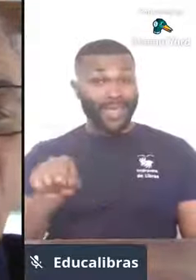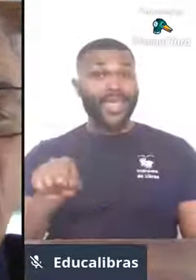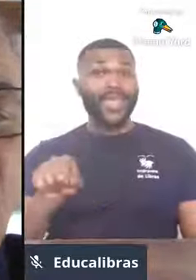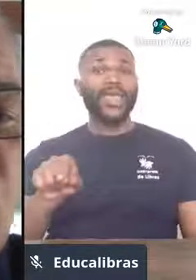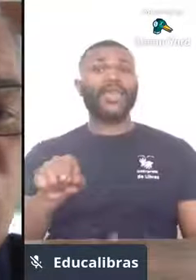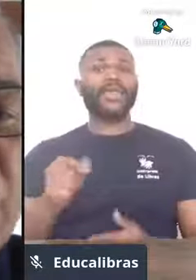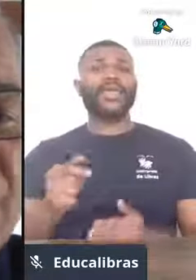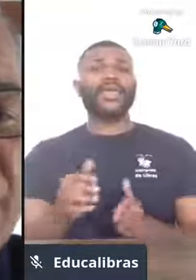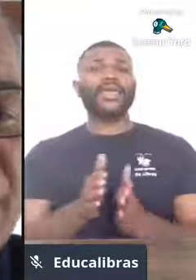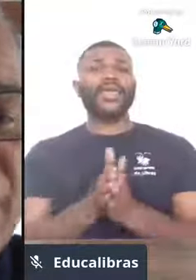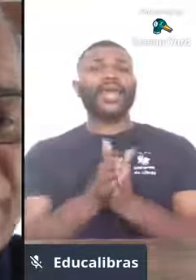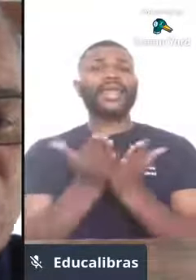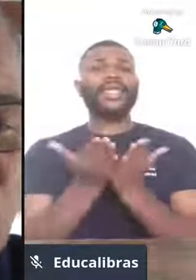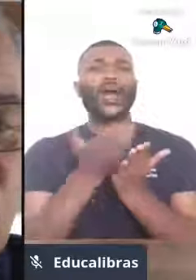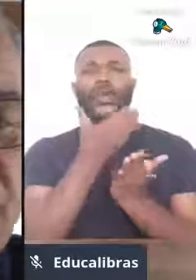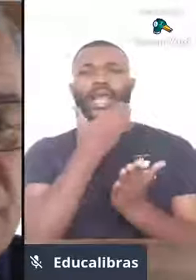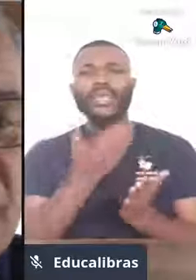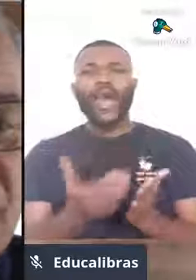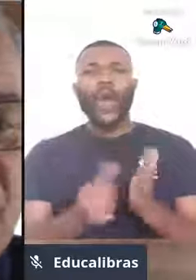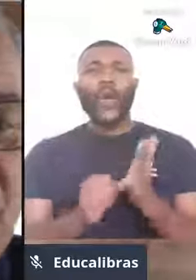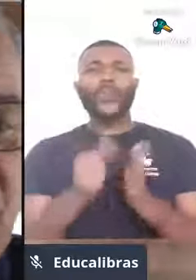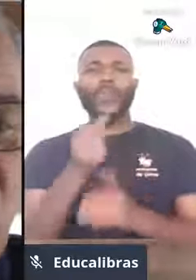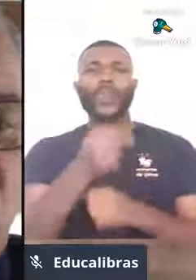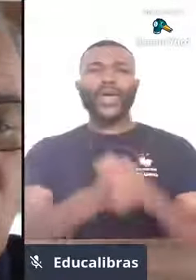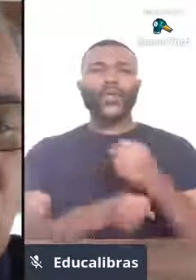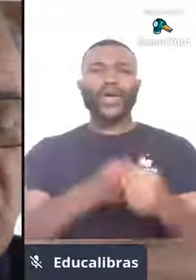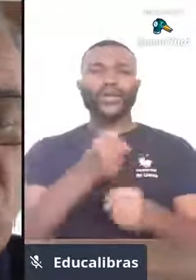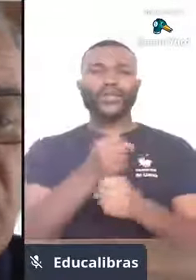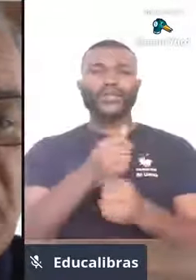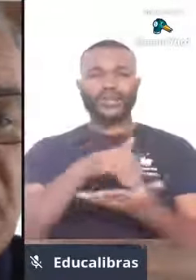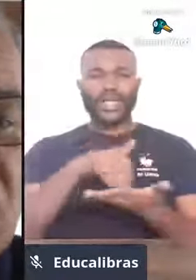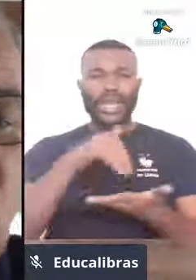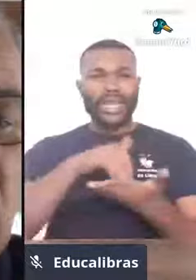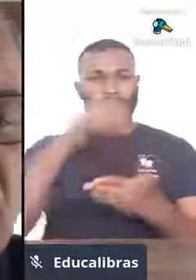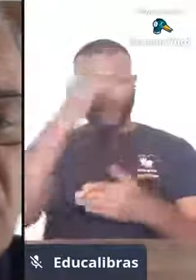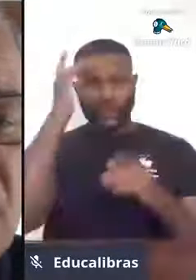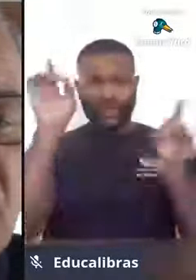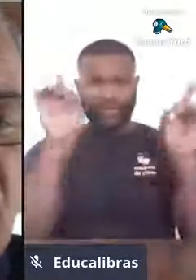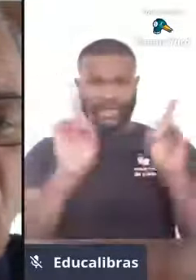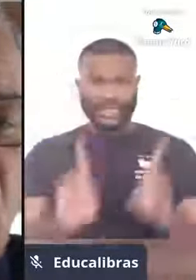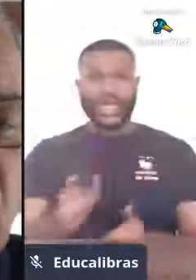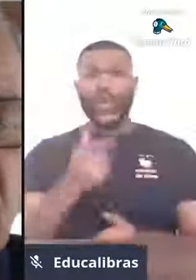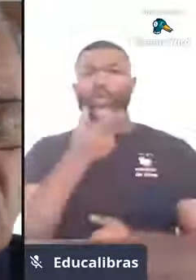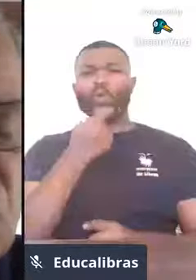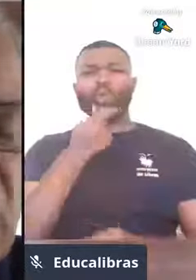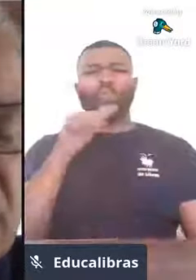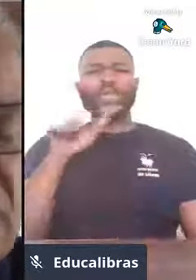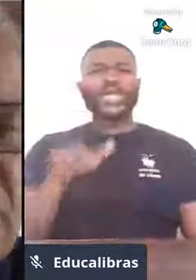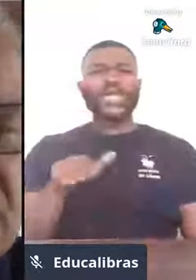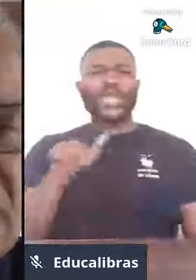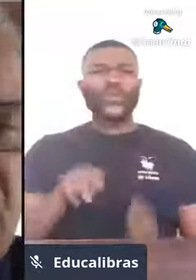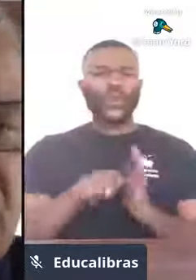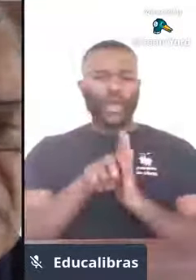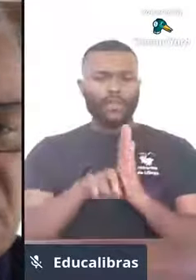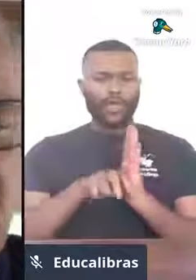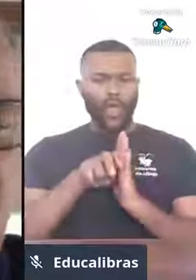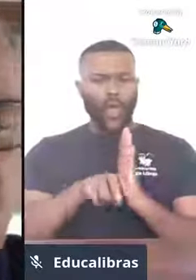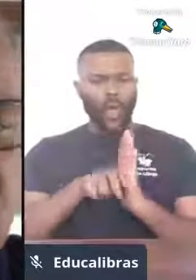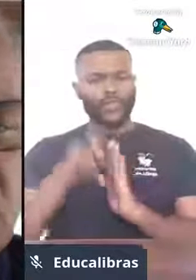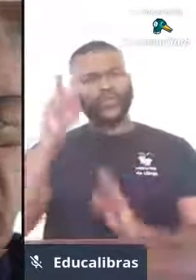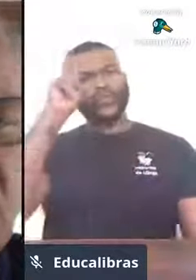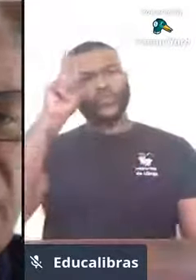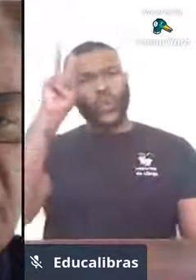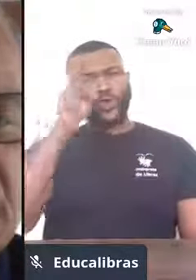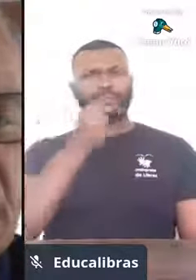Natal do primeiro ano da Secretaria da Pessoa com Deficiência. É um molequinho na cadeira de roda, que ele conta histórias engraçadas e